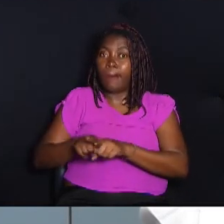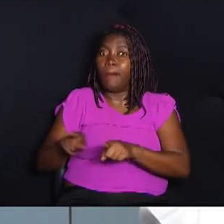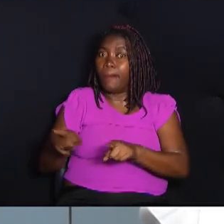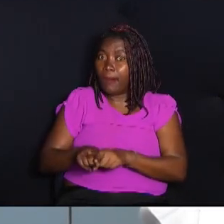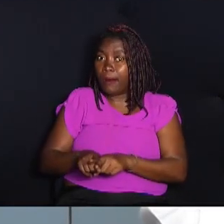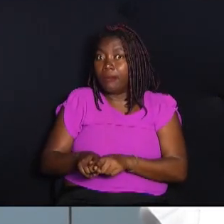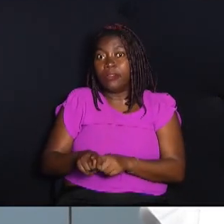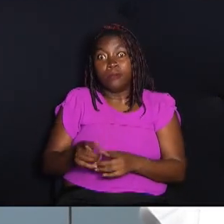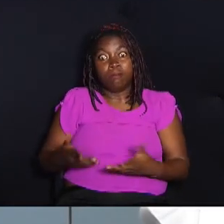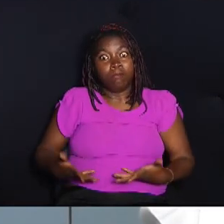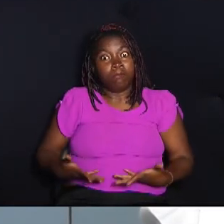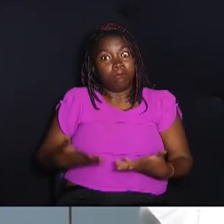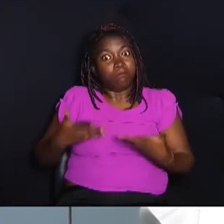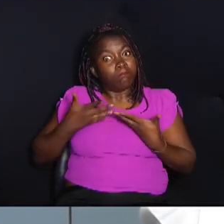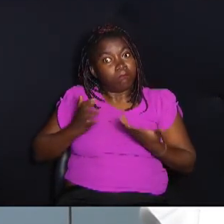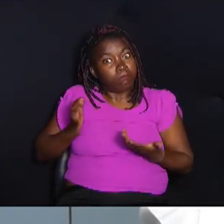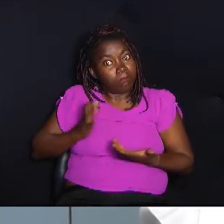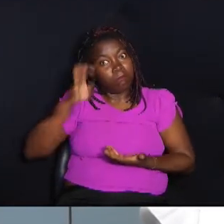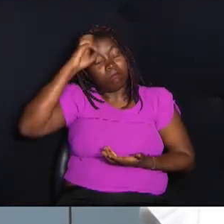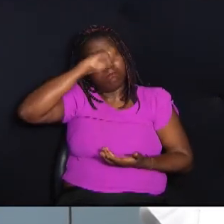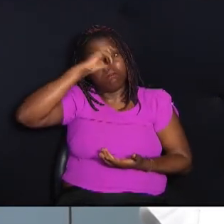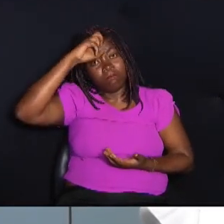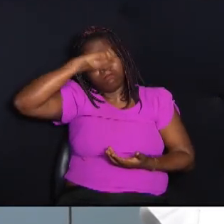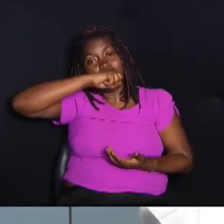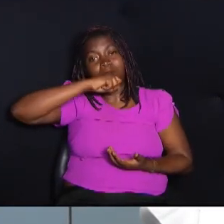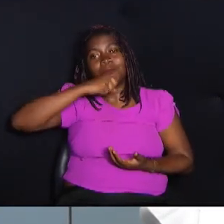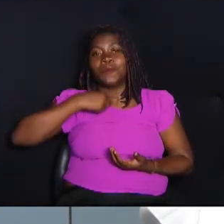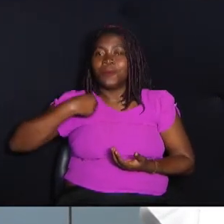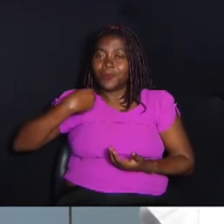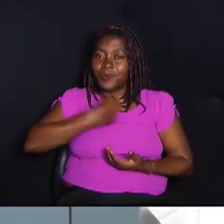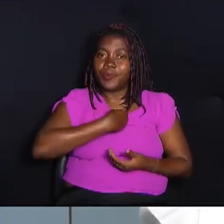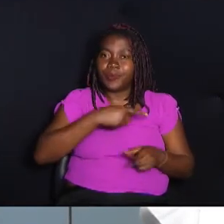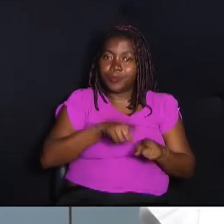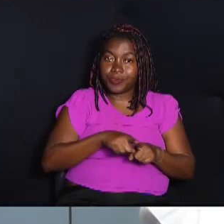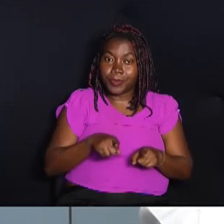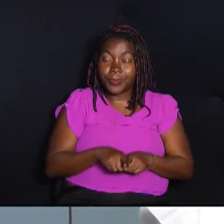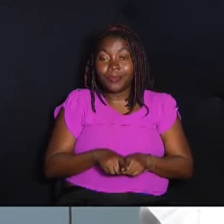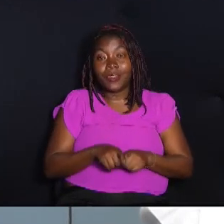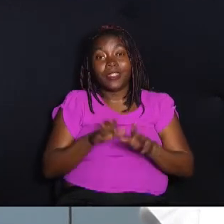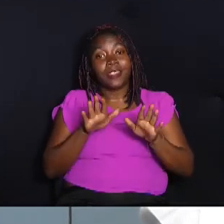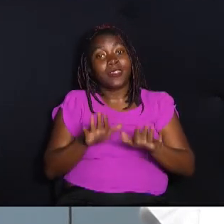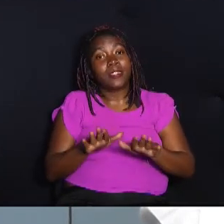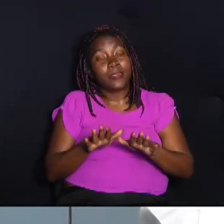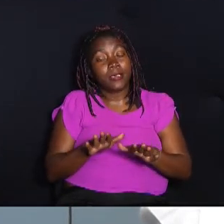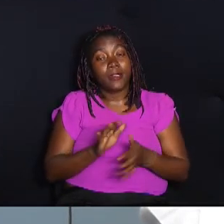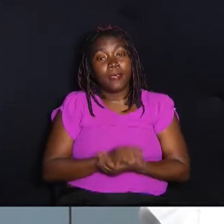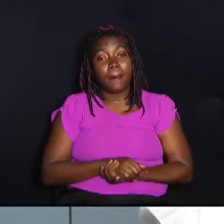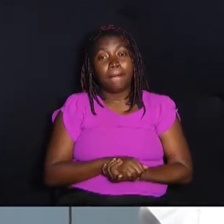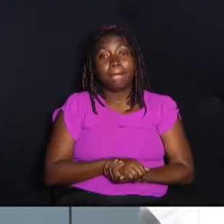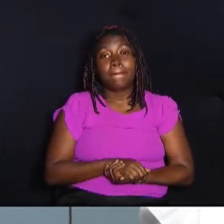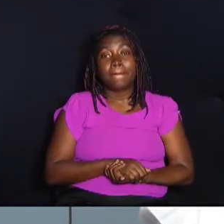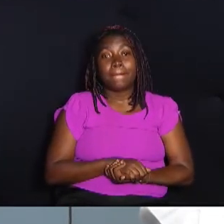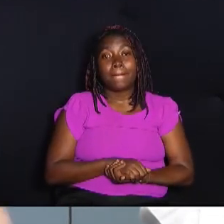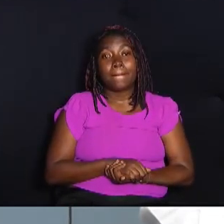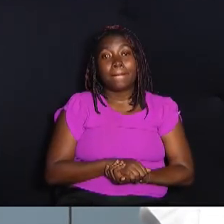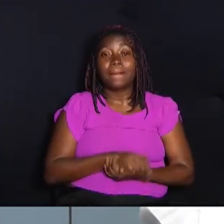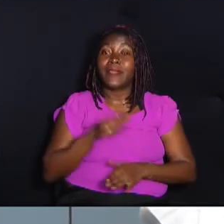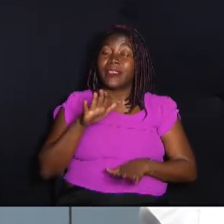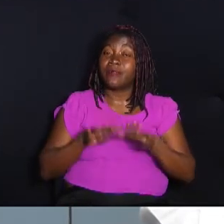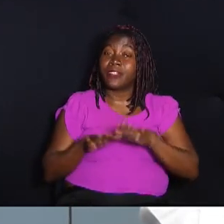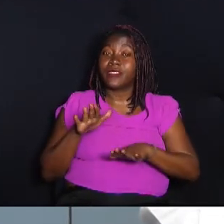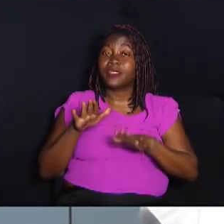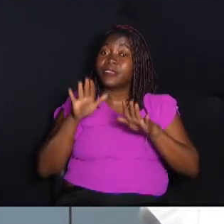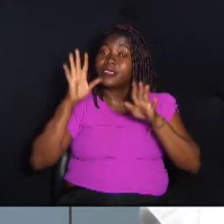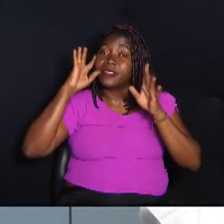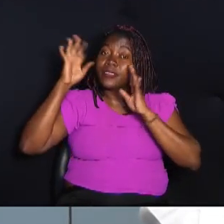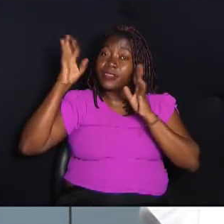enriqueceu muito e o aprendizado foi nosso também. Deixar aí algumas, talvez, reflexões para